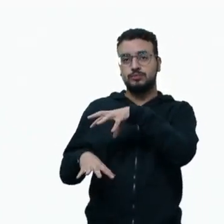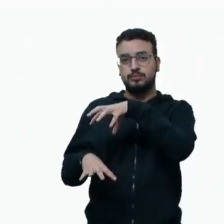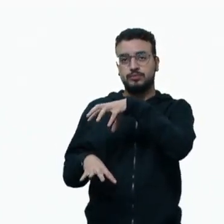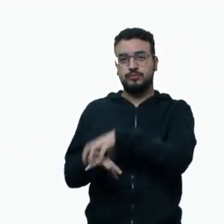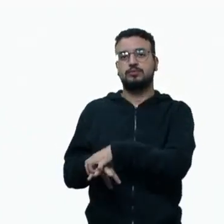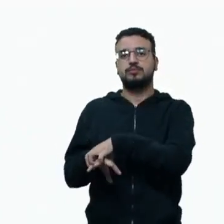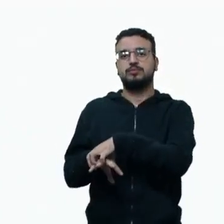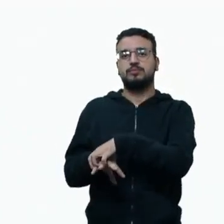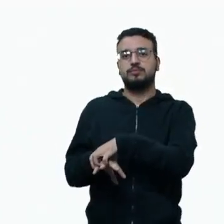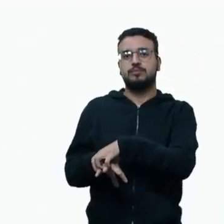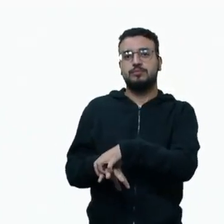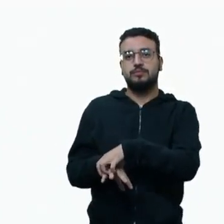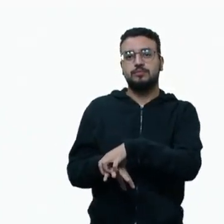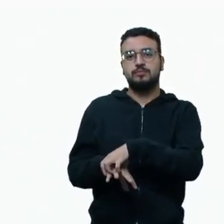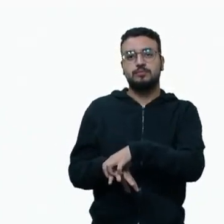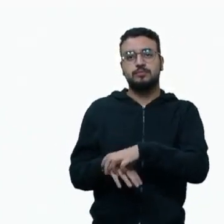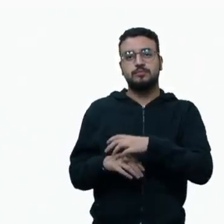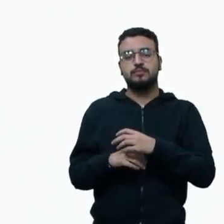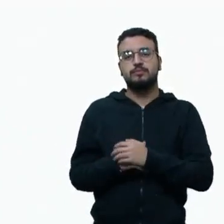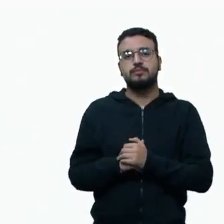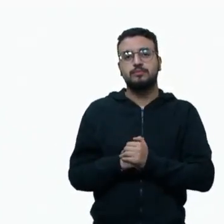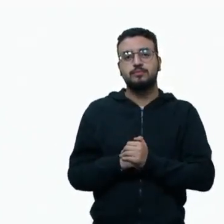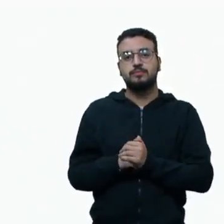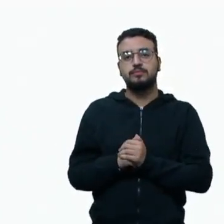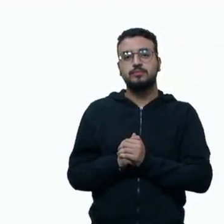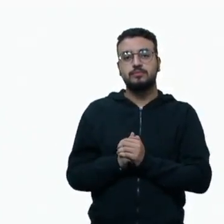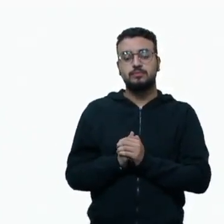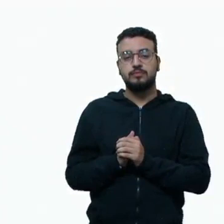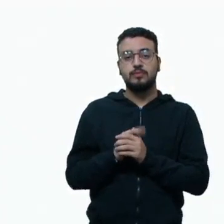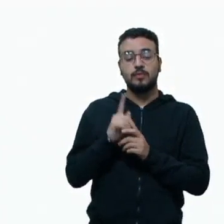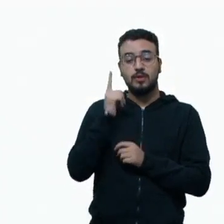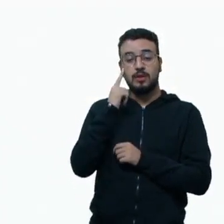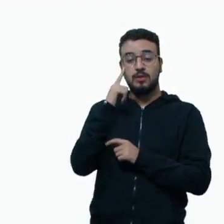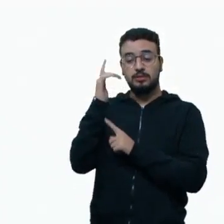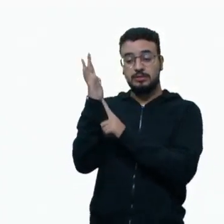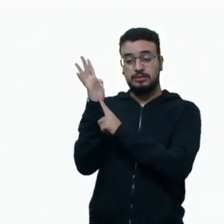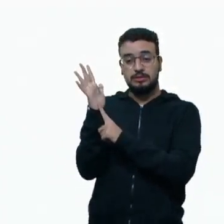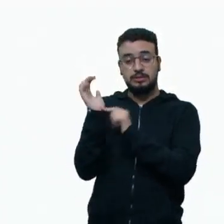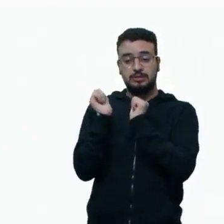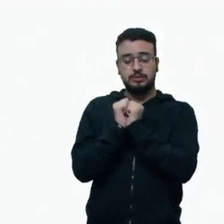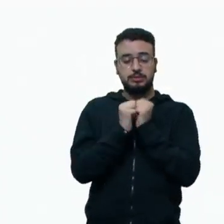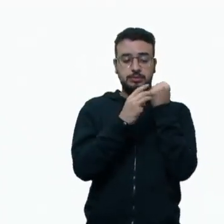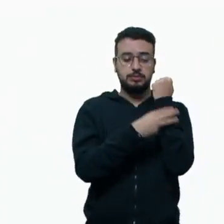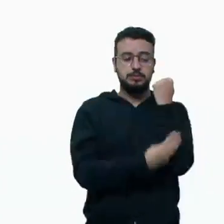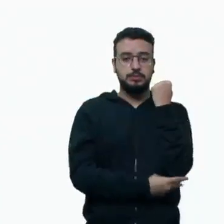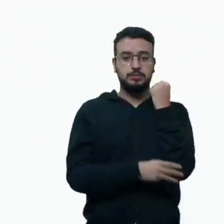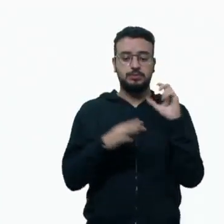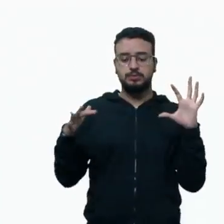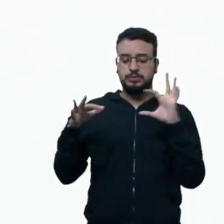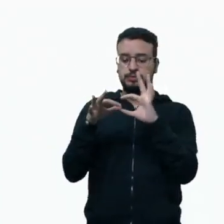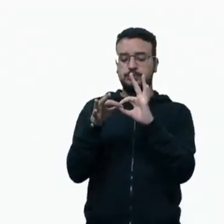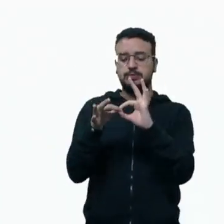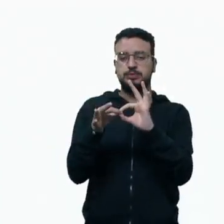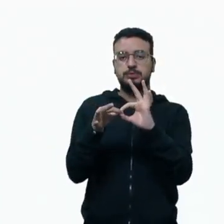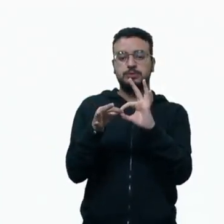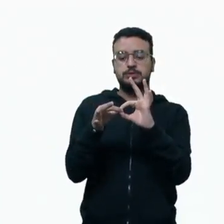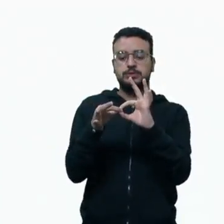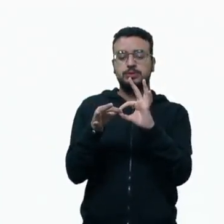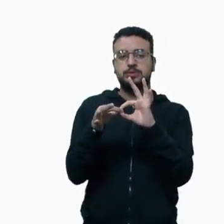no músculo. A junção da célula nervosa com o músculo eu chamo de unidade